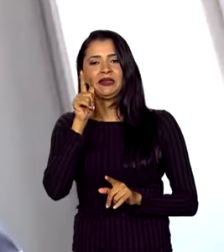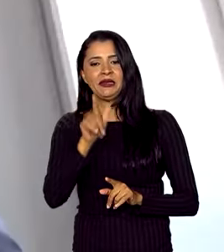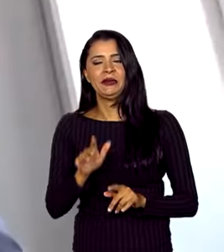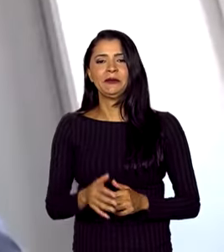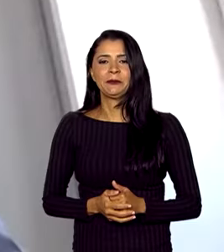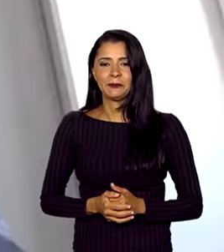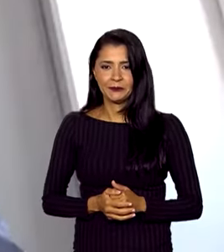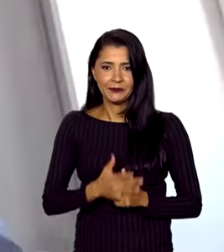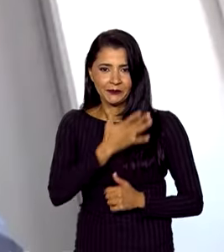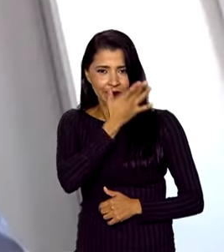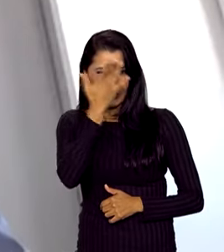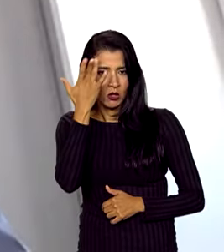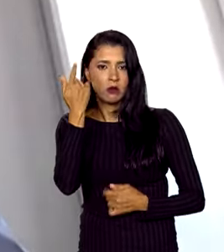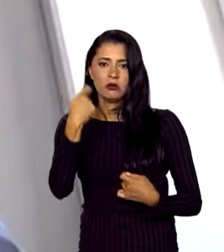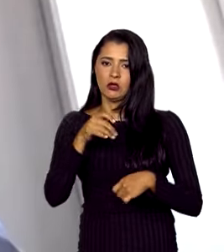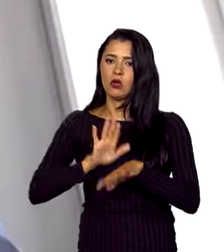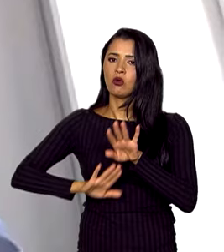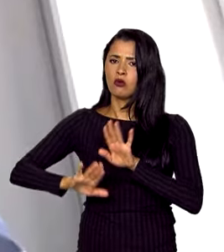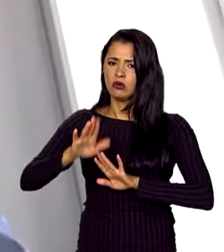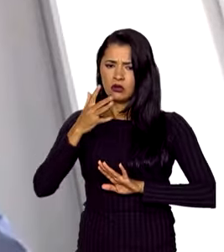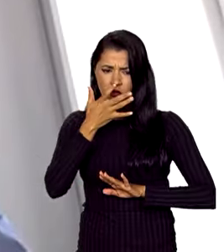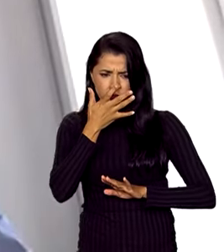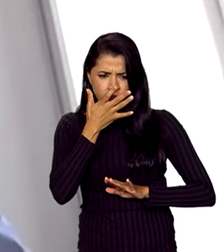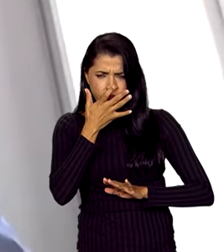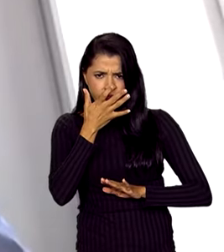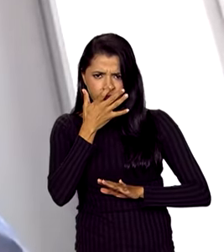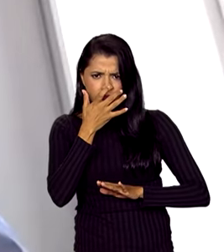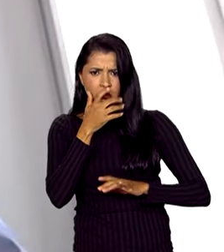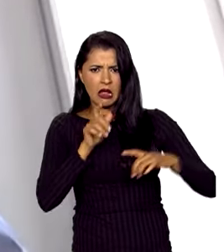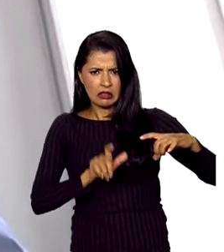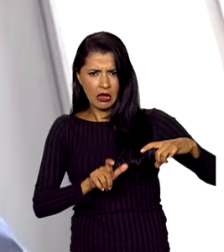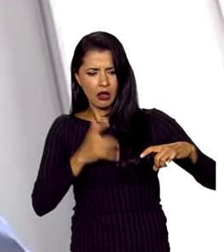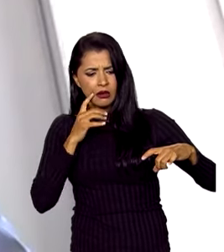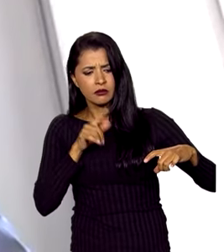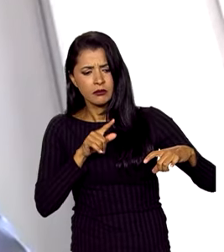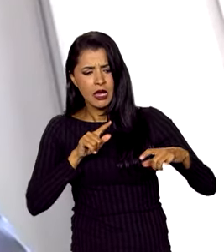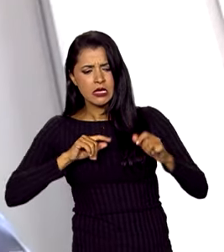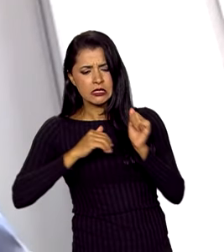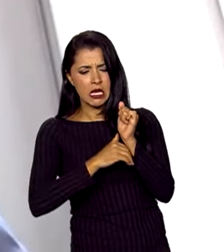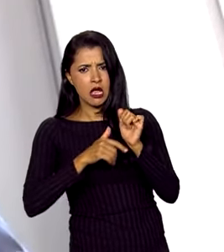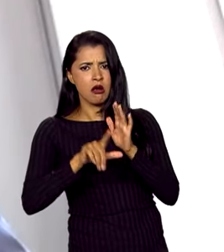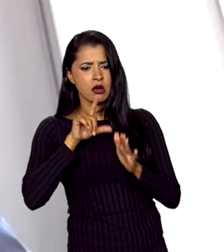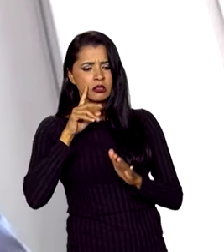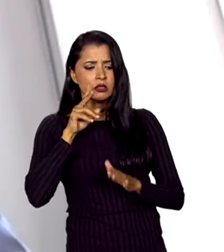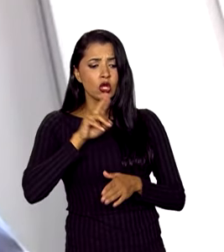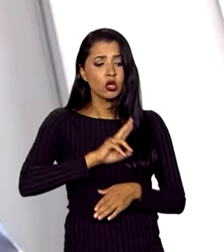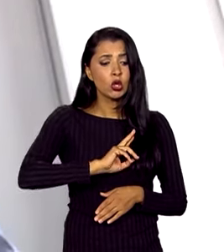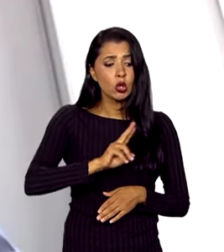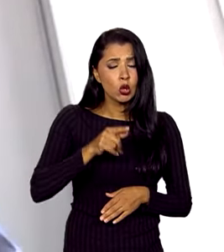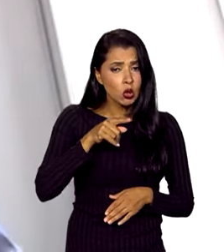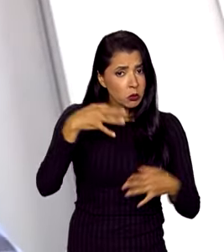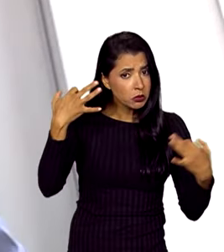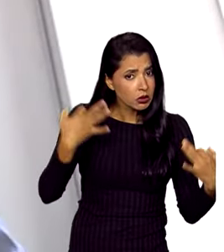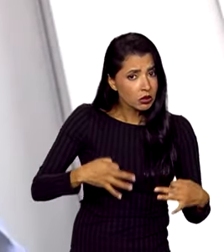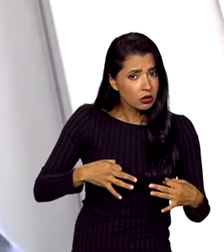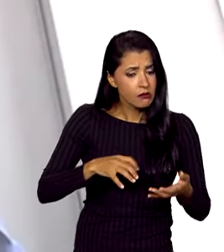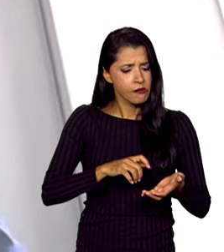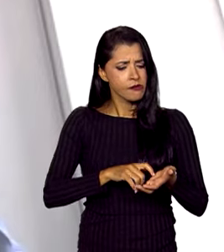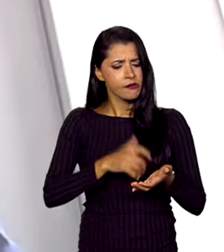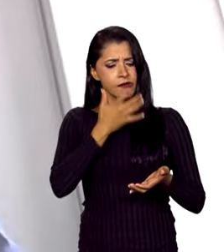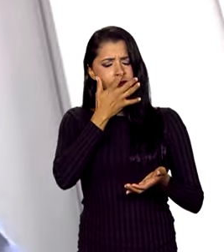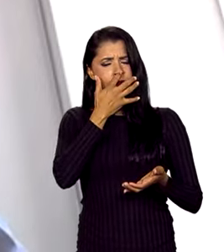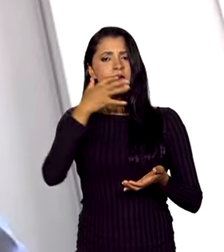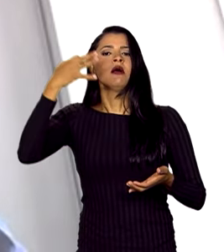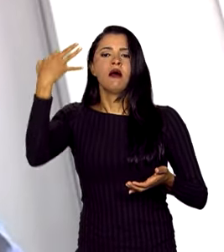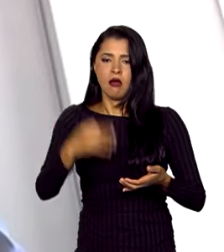dinheiro. As pessoas têm que ter o cuidado de olhar aquela tela antes de colocar a senha, a olhar o nome da pessoa e se certificar que de fato